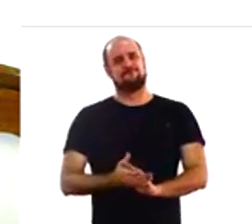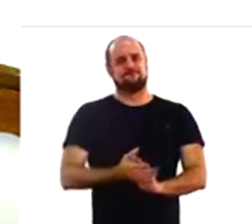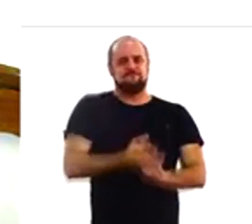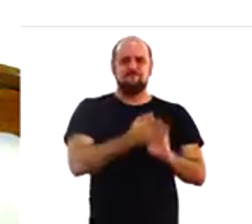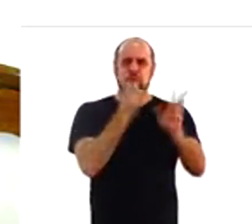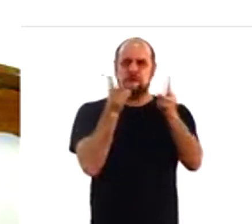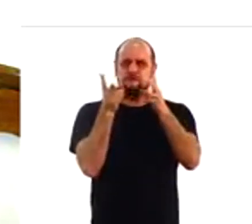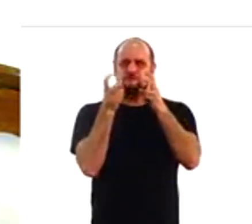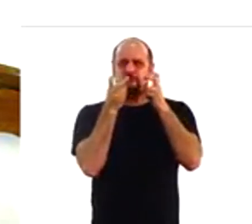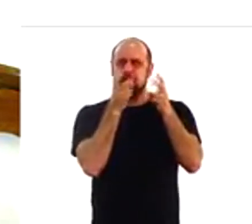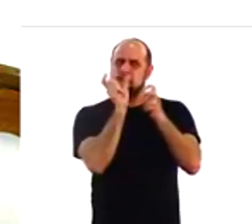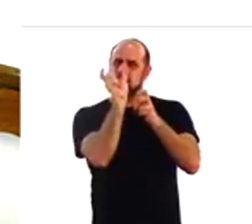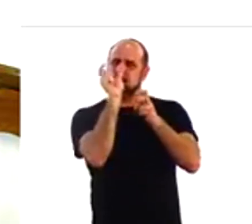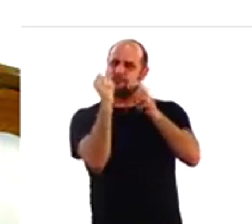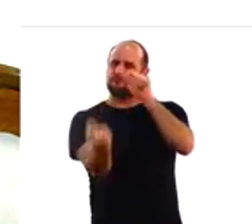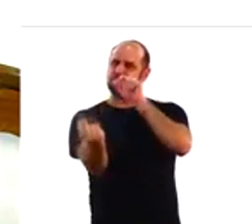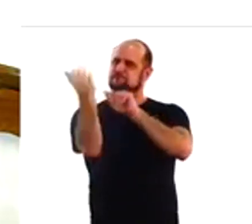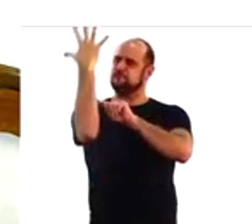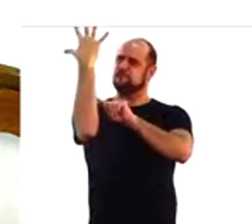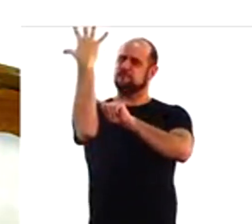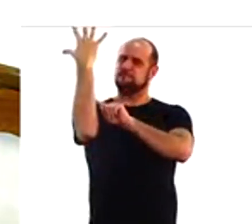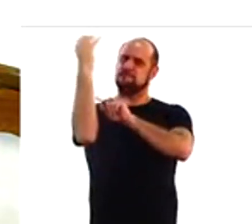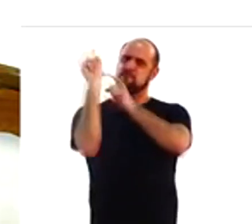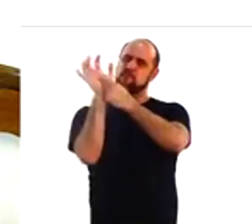se manifestou, ou foi